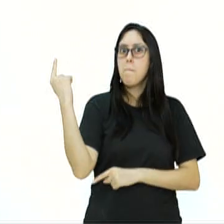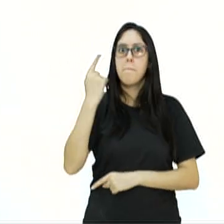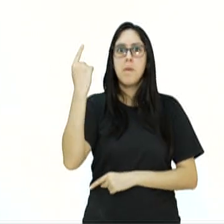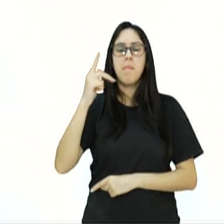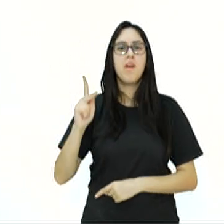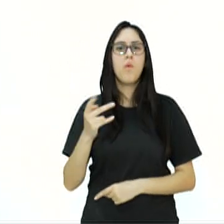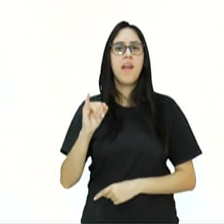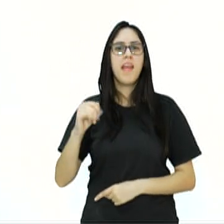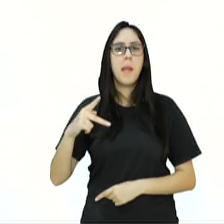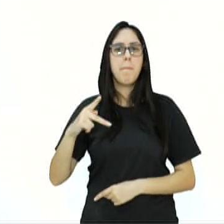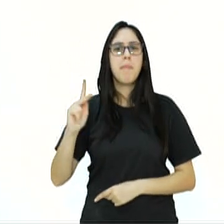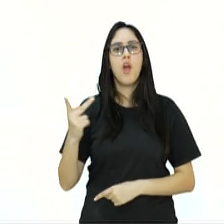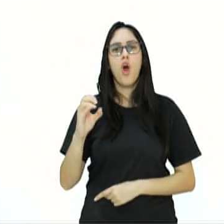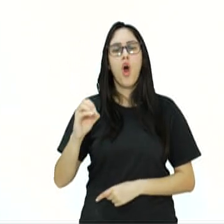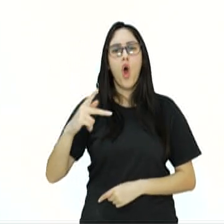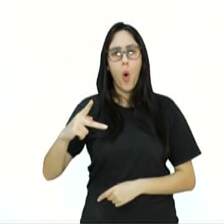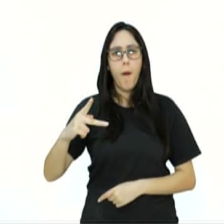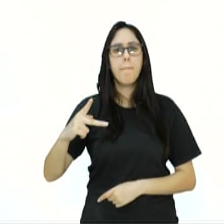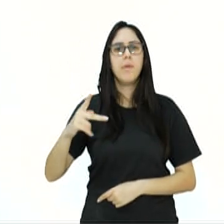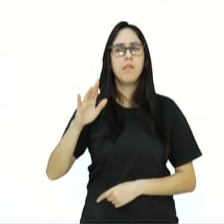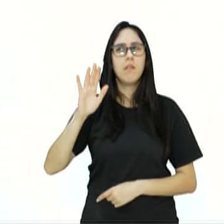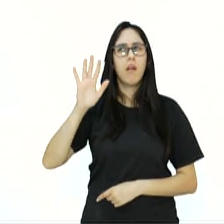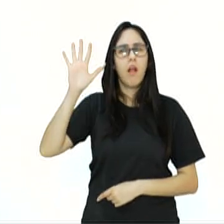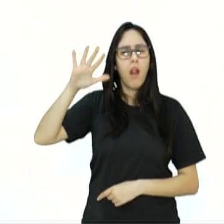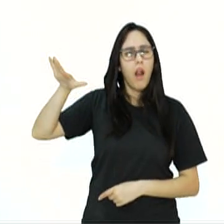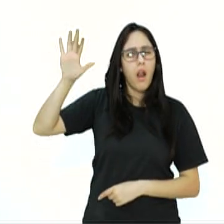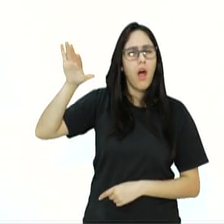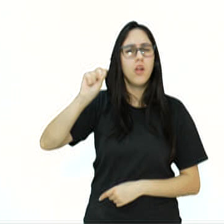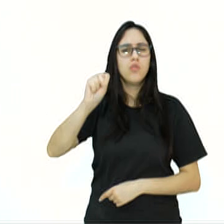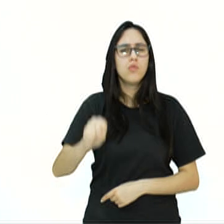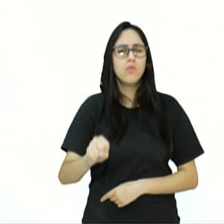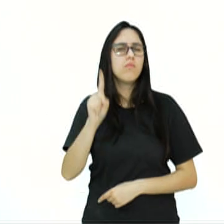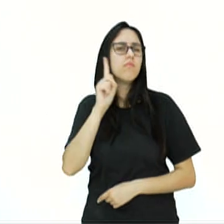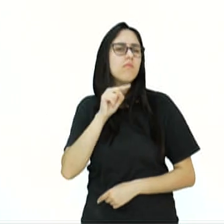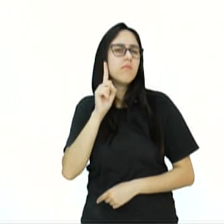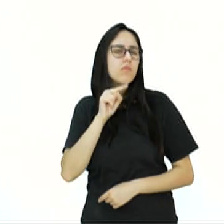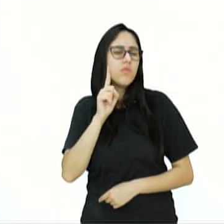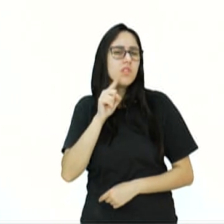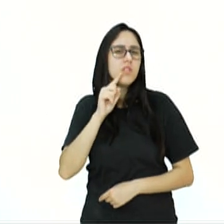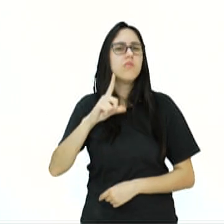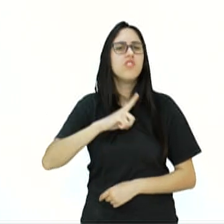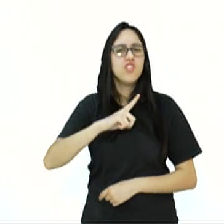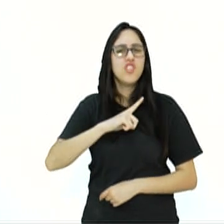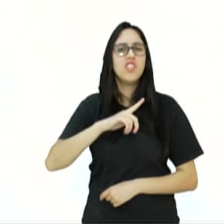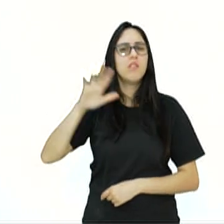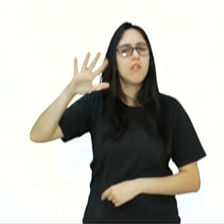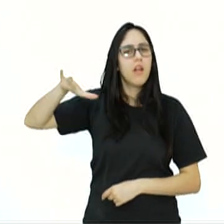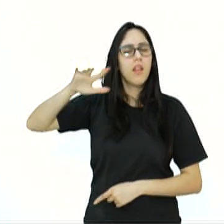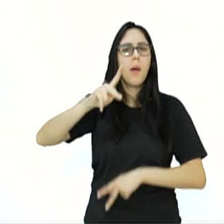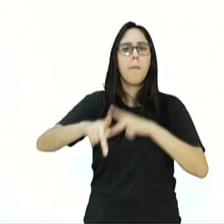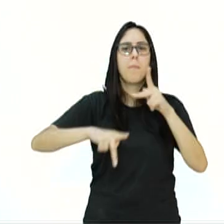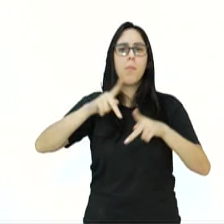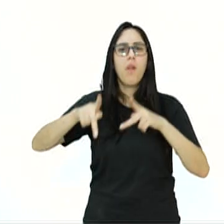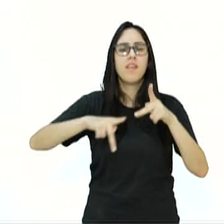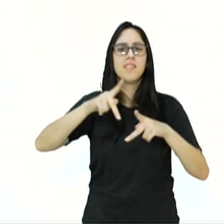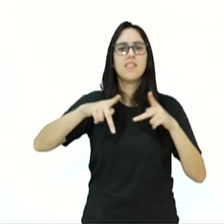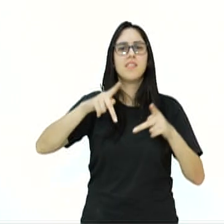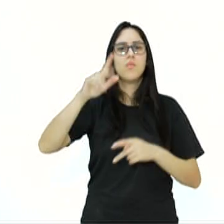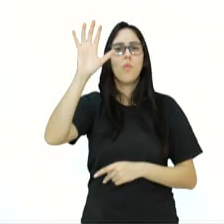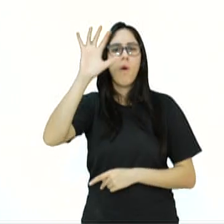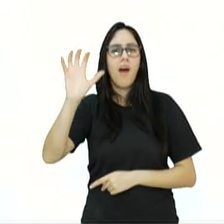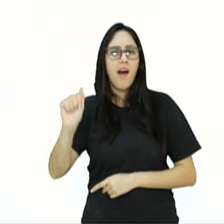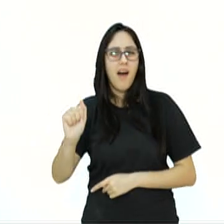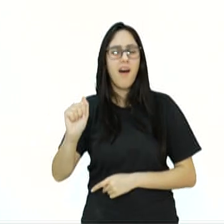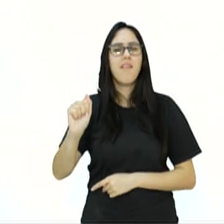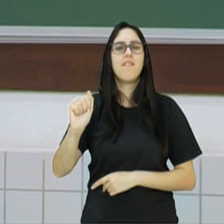as ruas ali, principalmente do sul dos Estados Unidos, onde eu vou ter uma população afrodescendente de uma forma